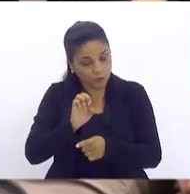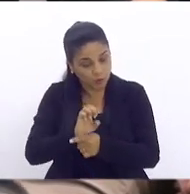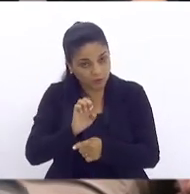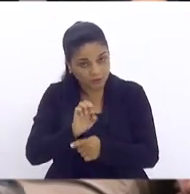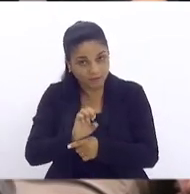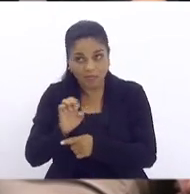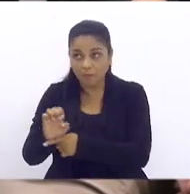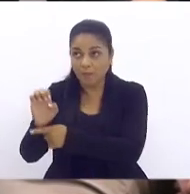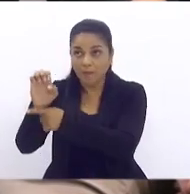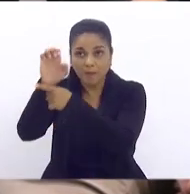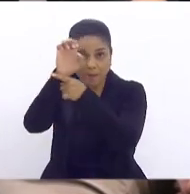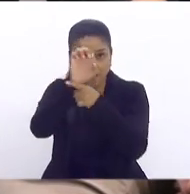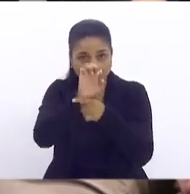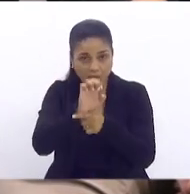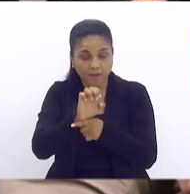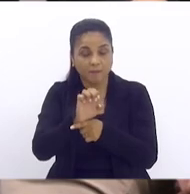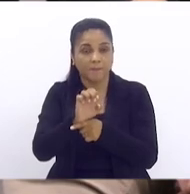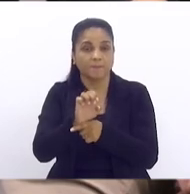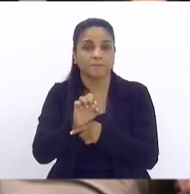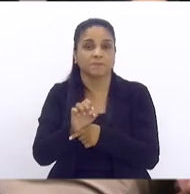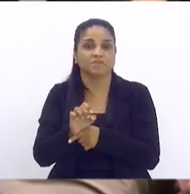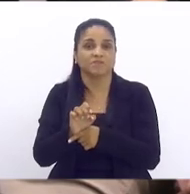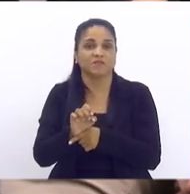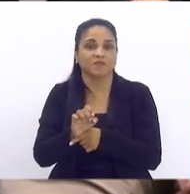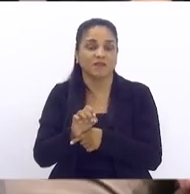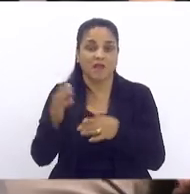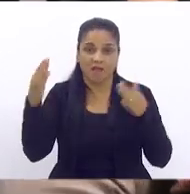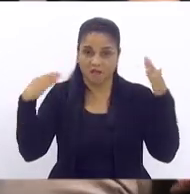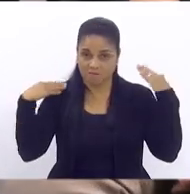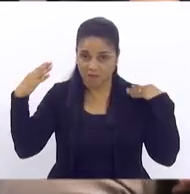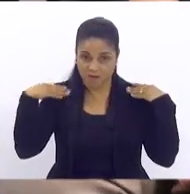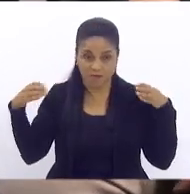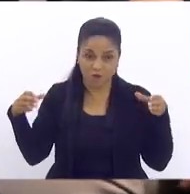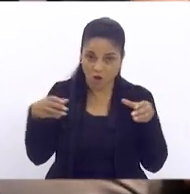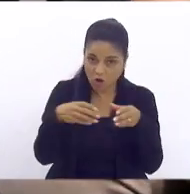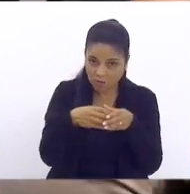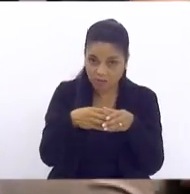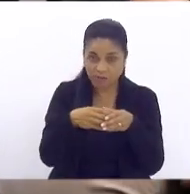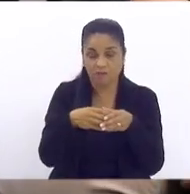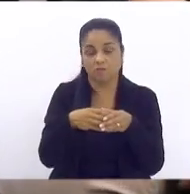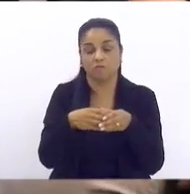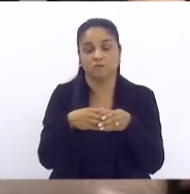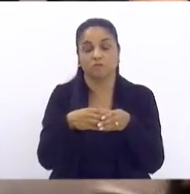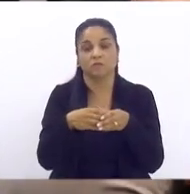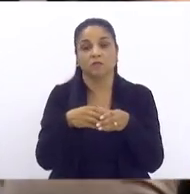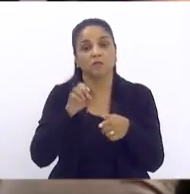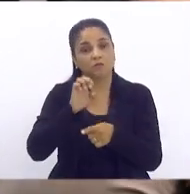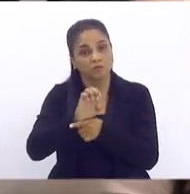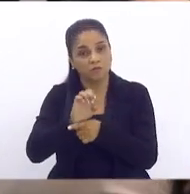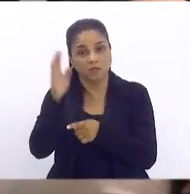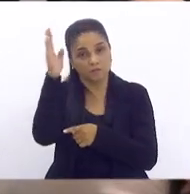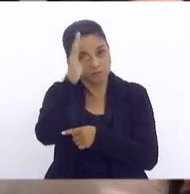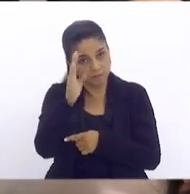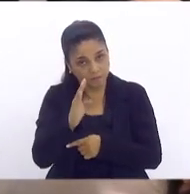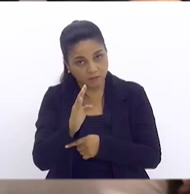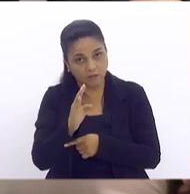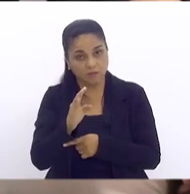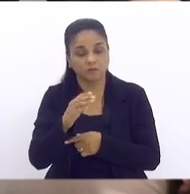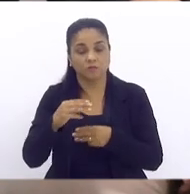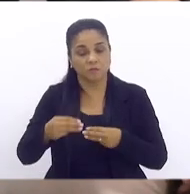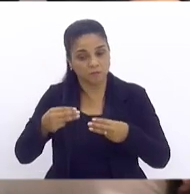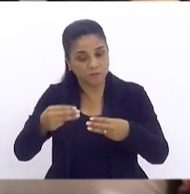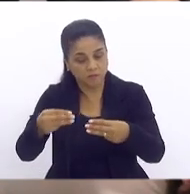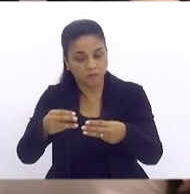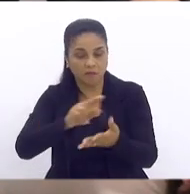brasileiro. Uma comissão onde a Marinha faz parte, mas é o Estado brasileiro, fazem parte de diversos outros ministérios.